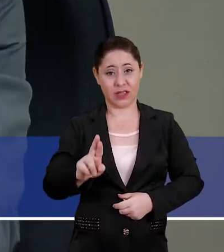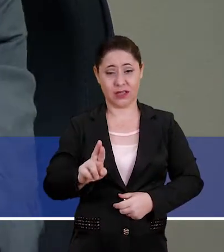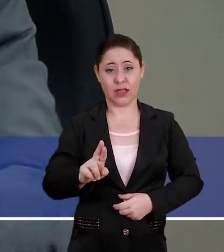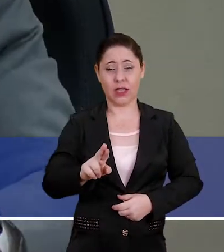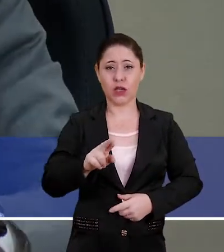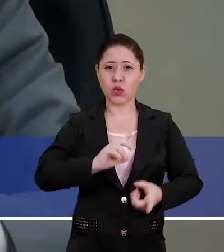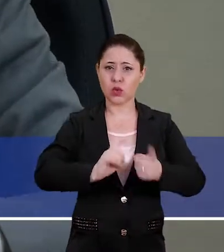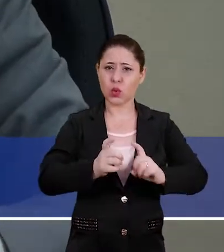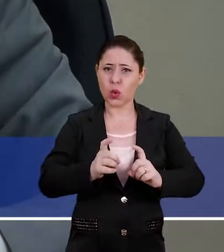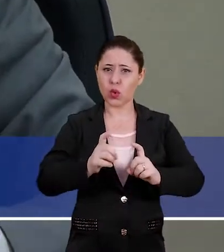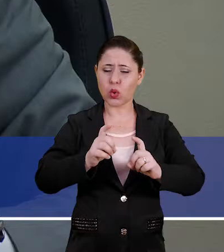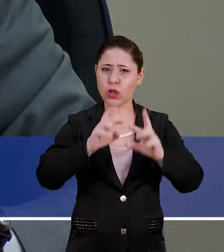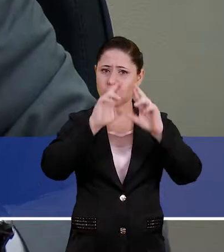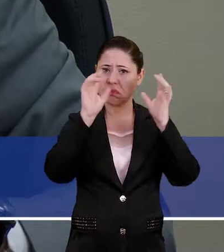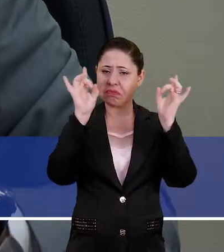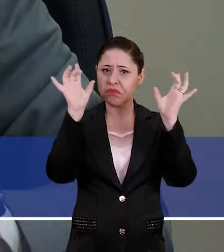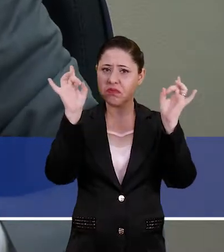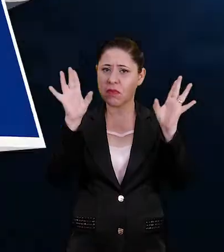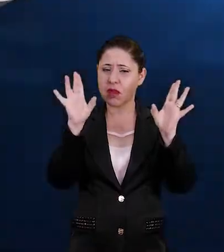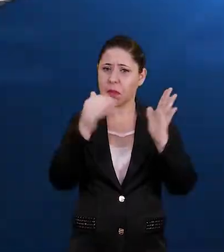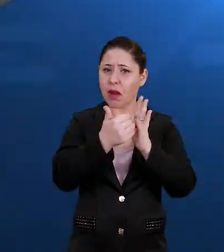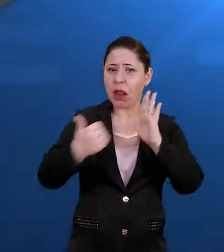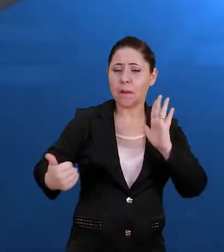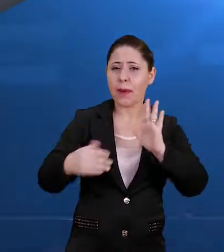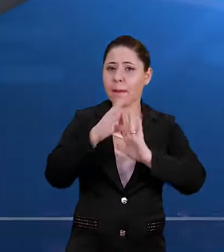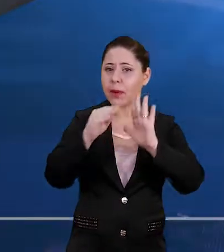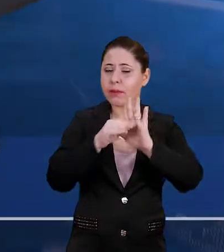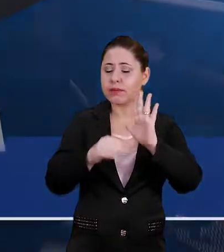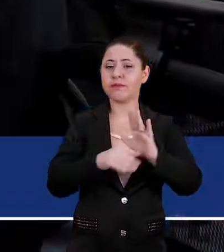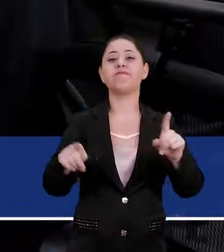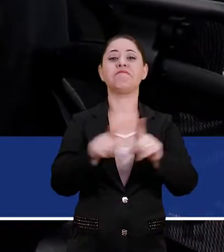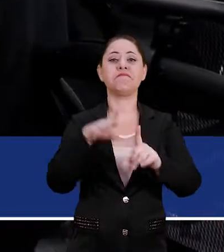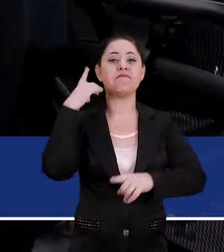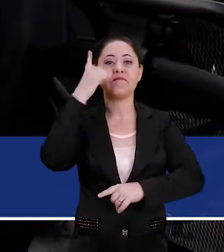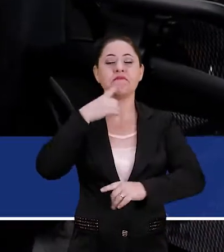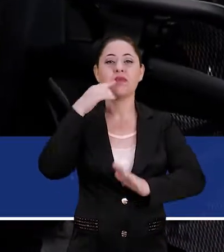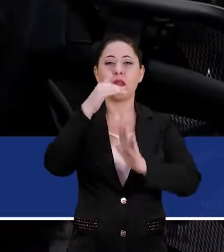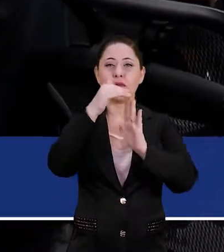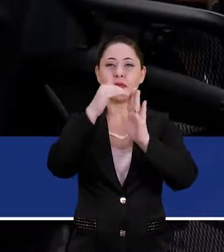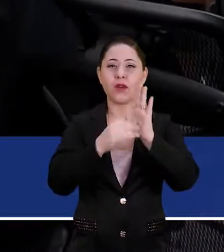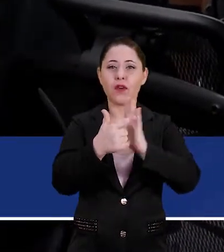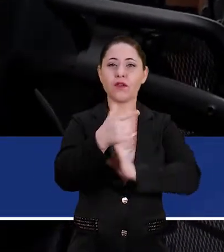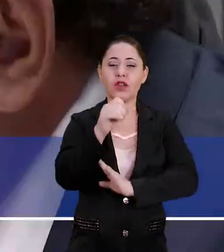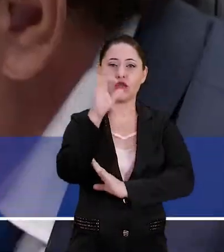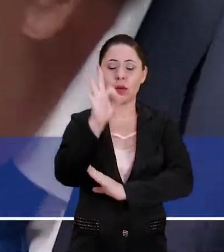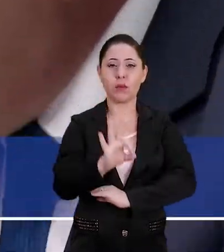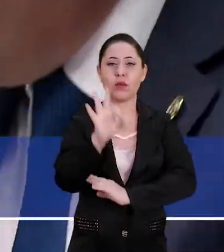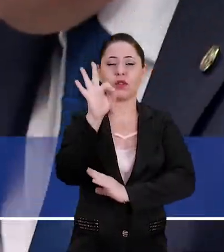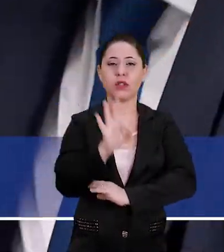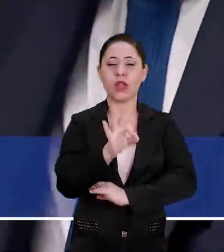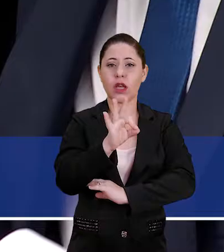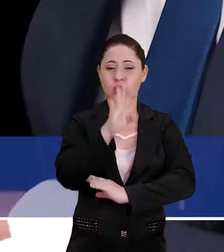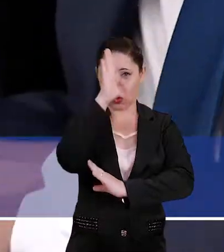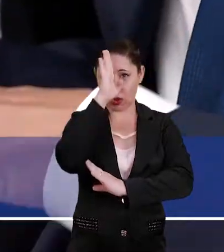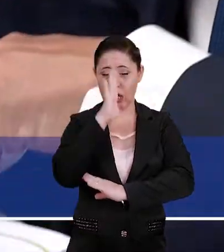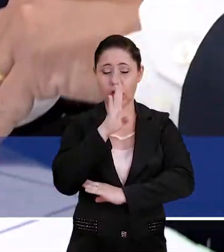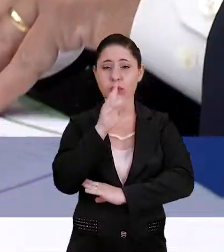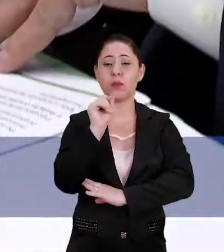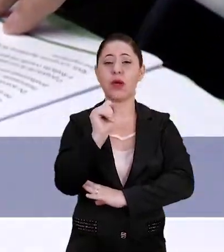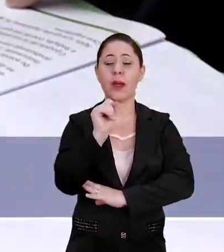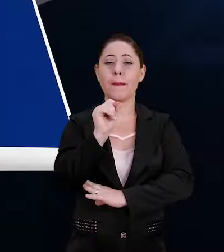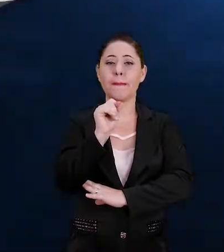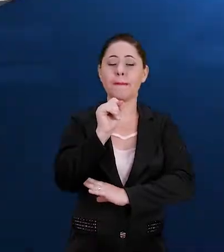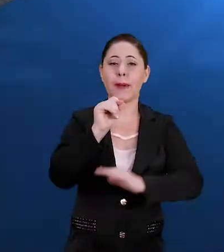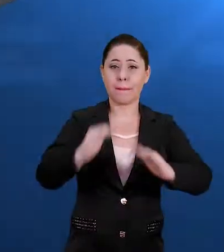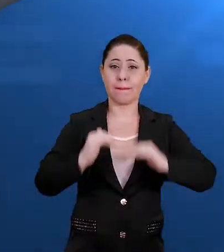reúne-se extraordinariamente para limpar a pauta. E ainda, deputados reduzem para 20% gratificação